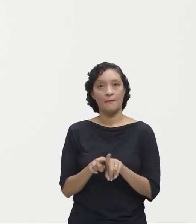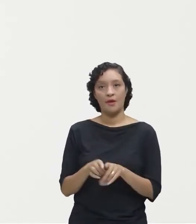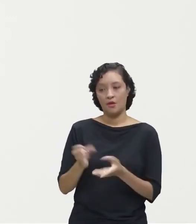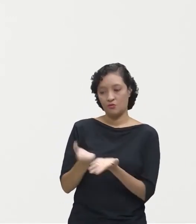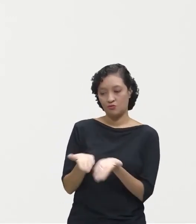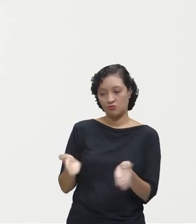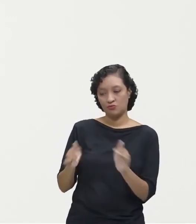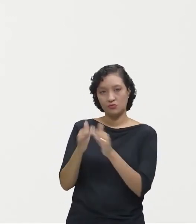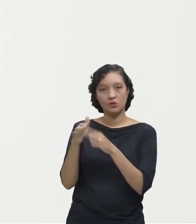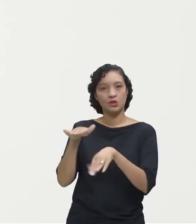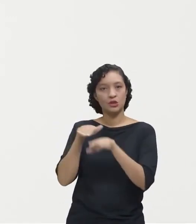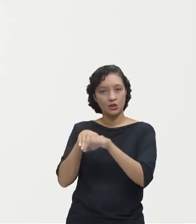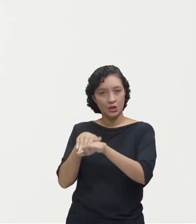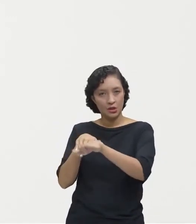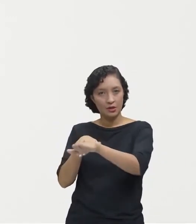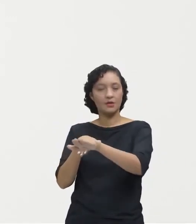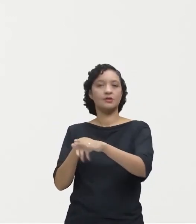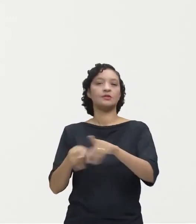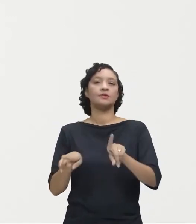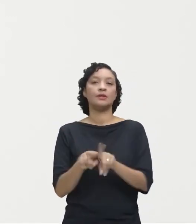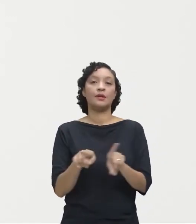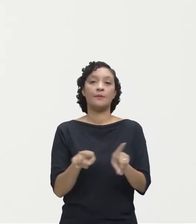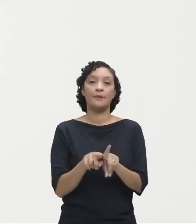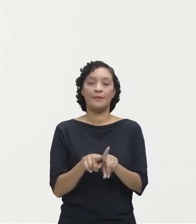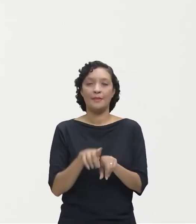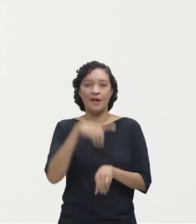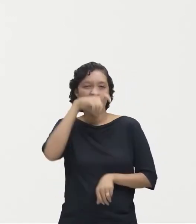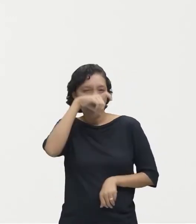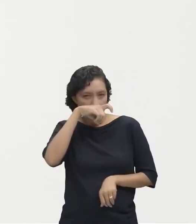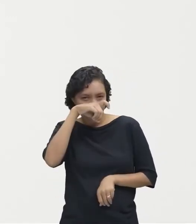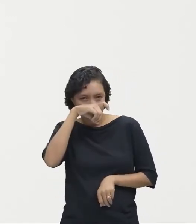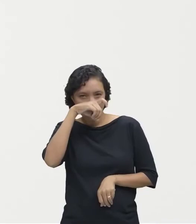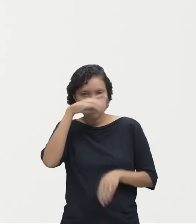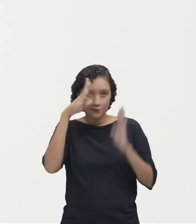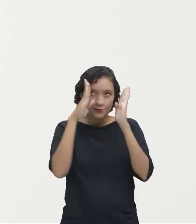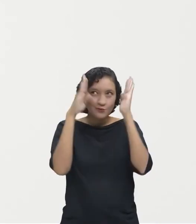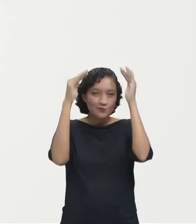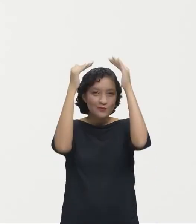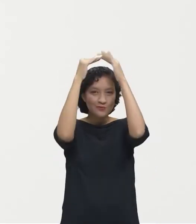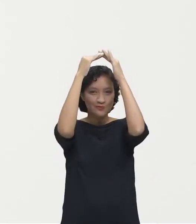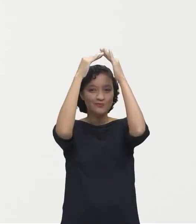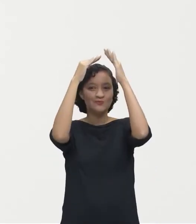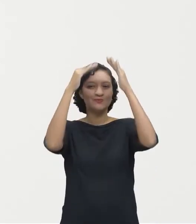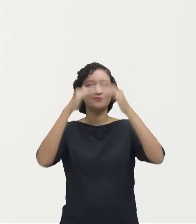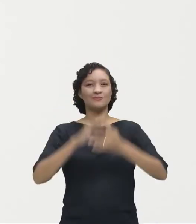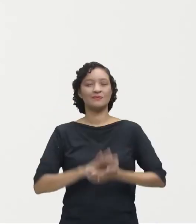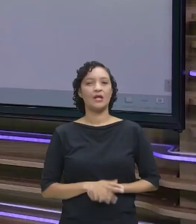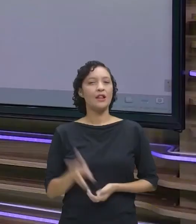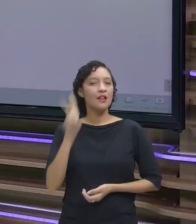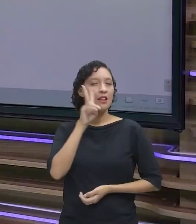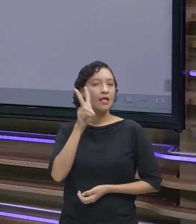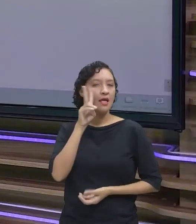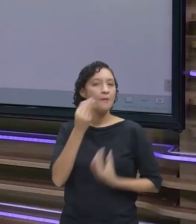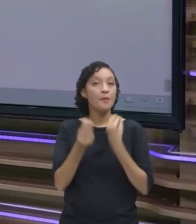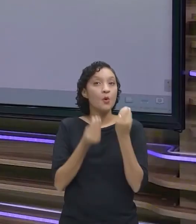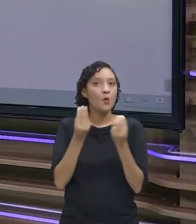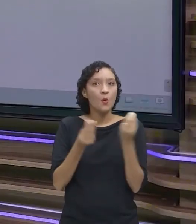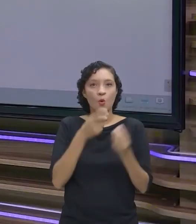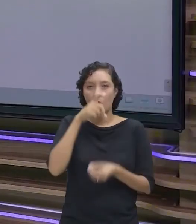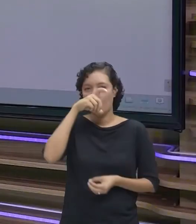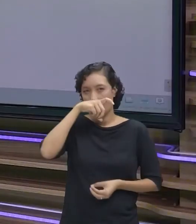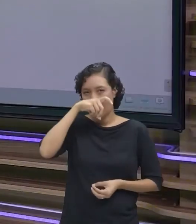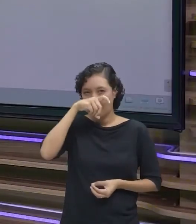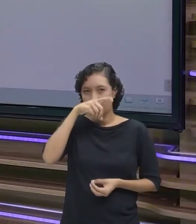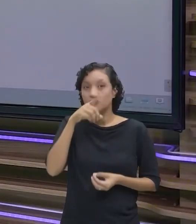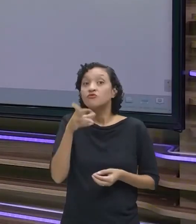trânsito e o chapéuzinho da bruxa. Lembram-se como é que a bruxa faz? Como